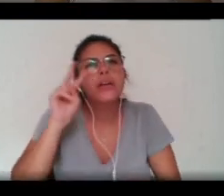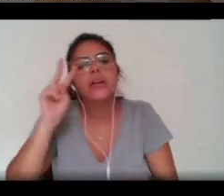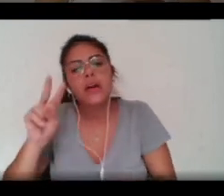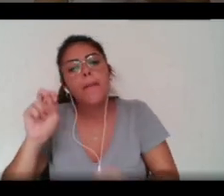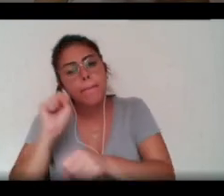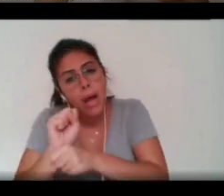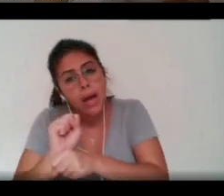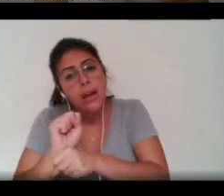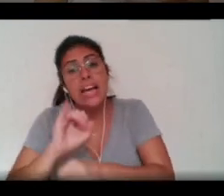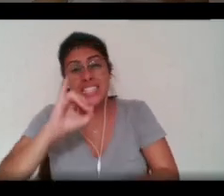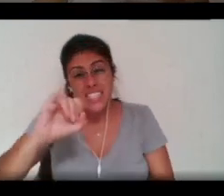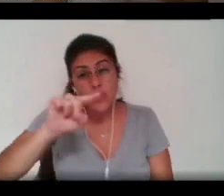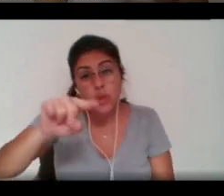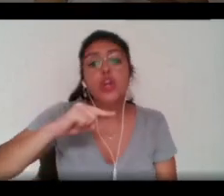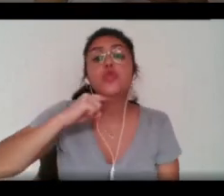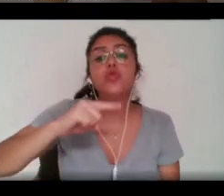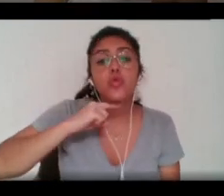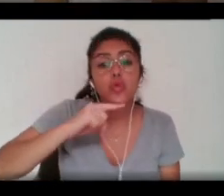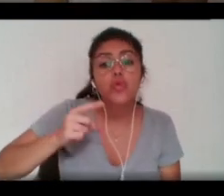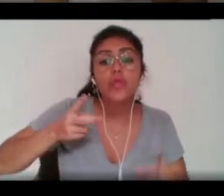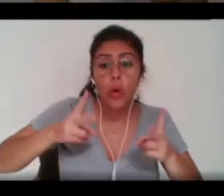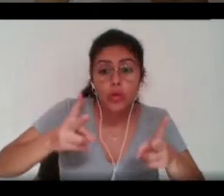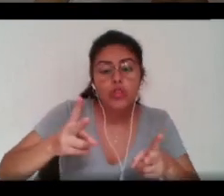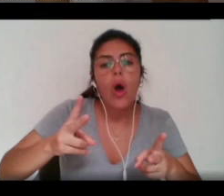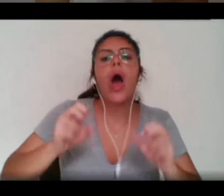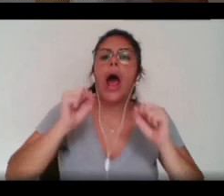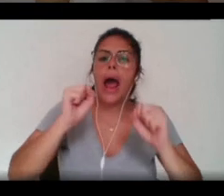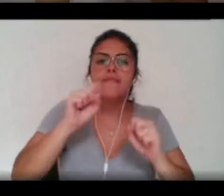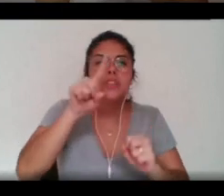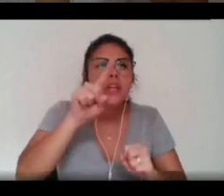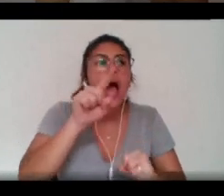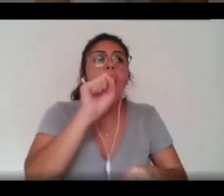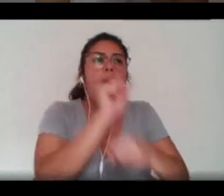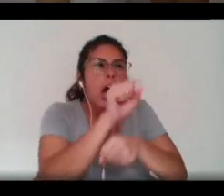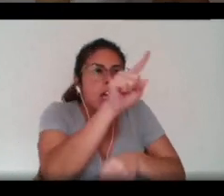Alguma coisa específica que você não entendeu?